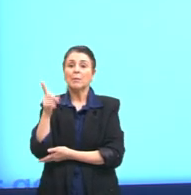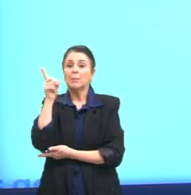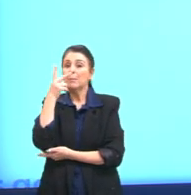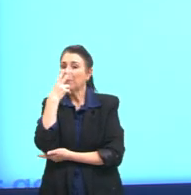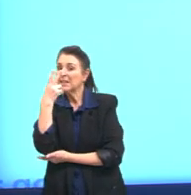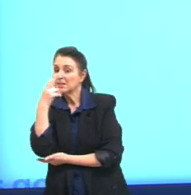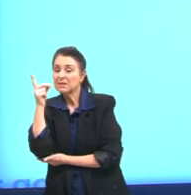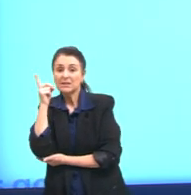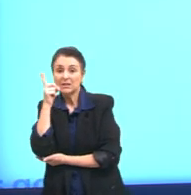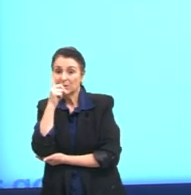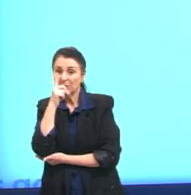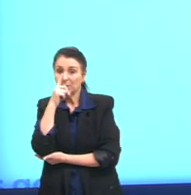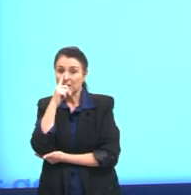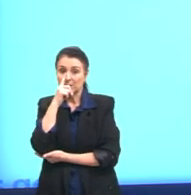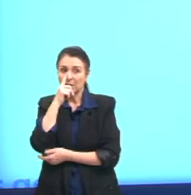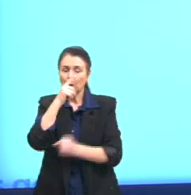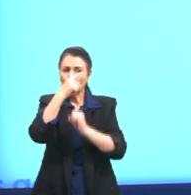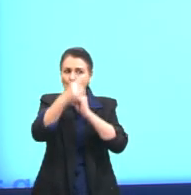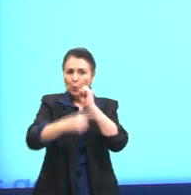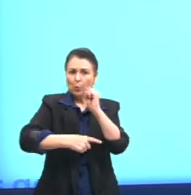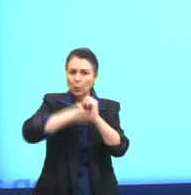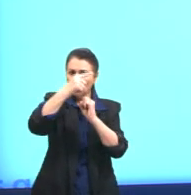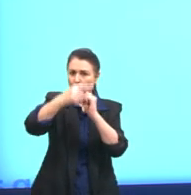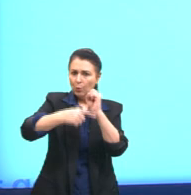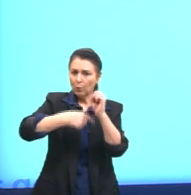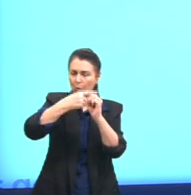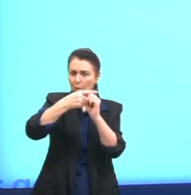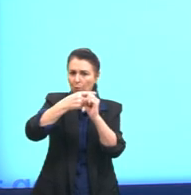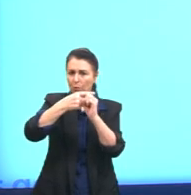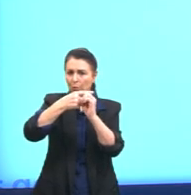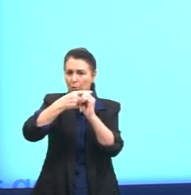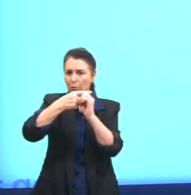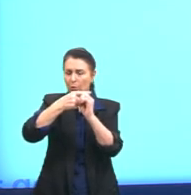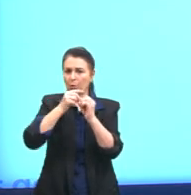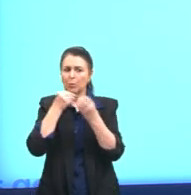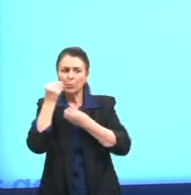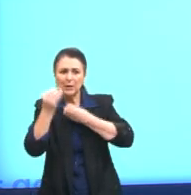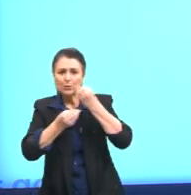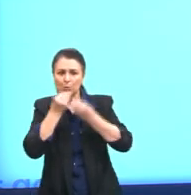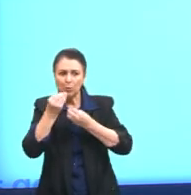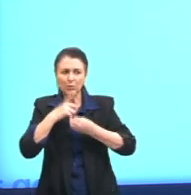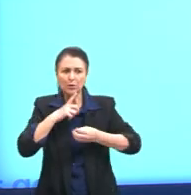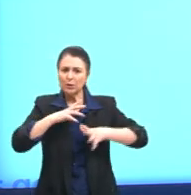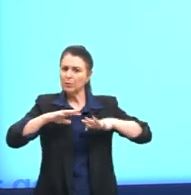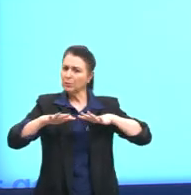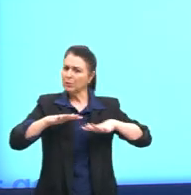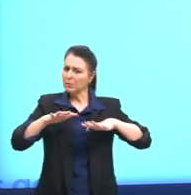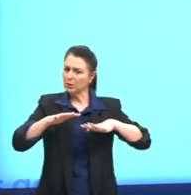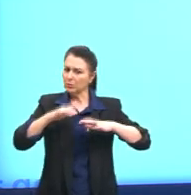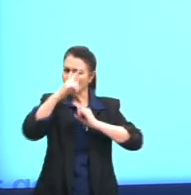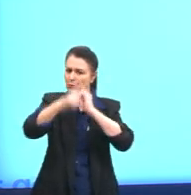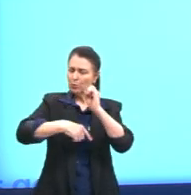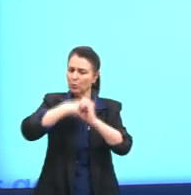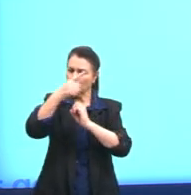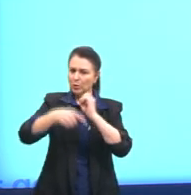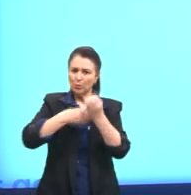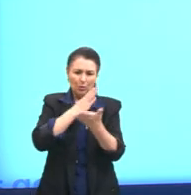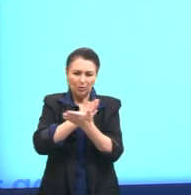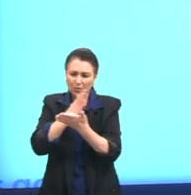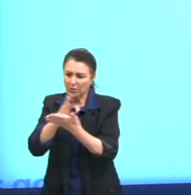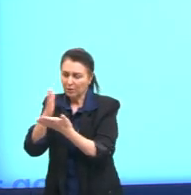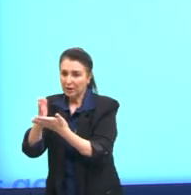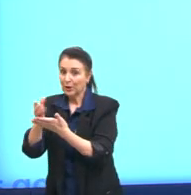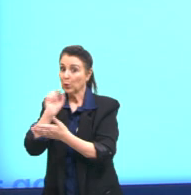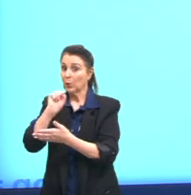e que o átomo então aí ele coloca assim mas e como é que as coisas se movimentam então o seu átomo é divisível no